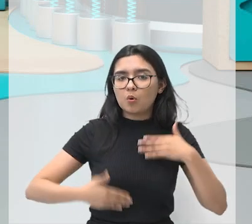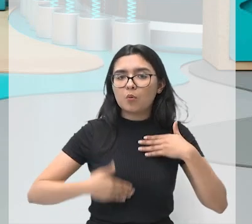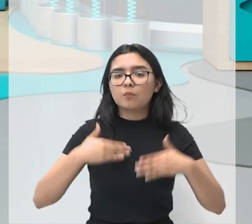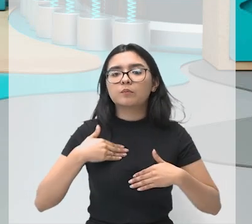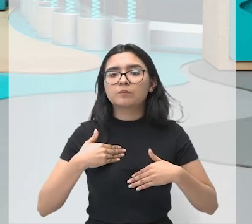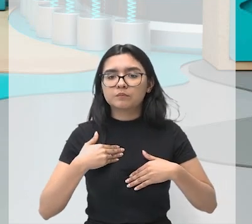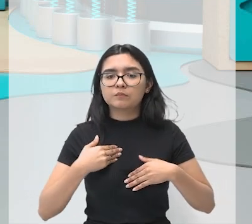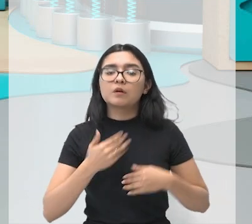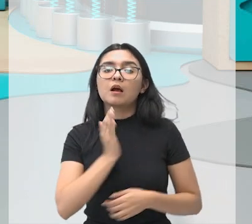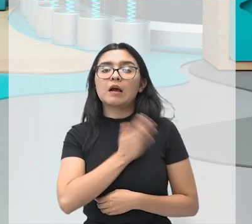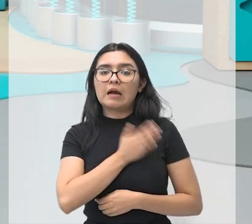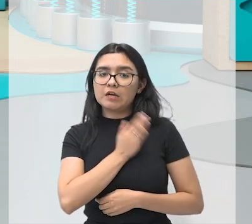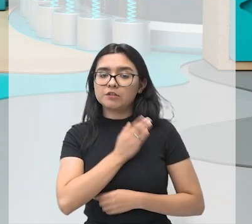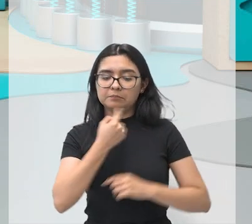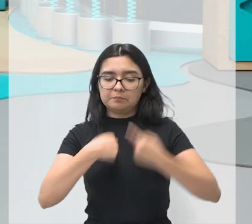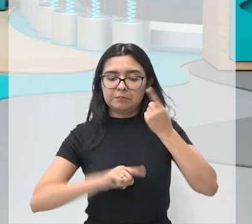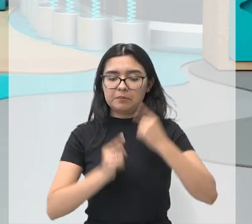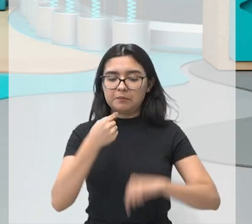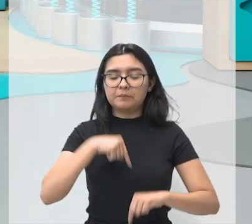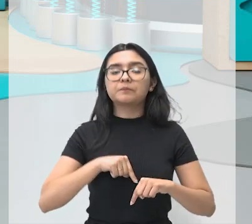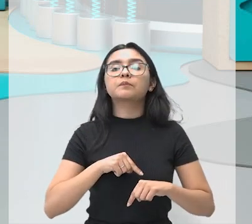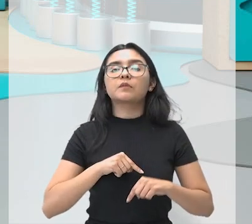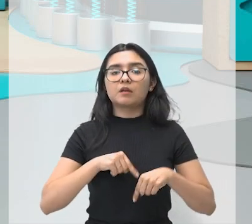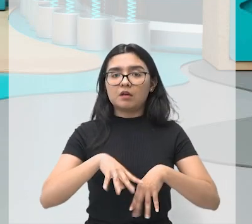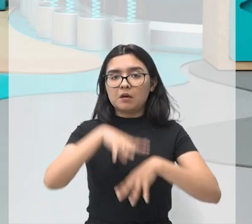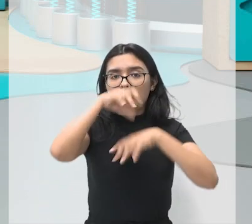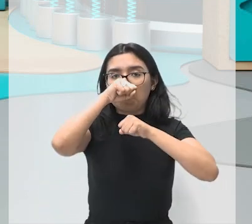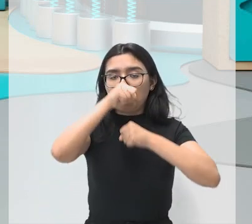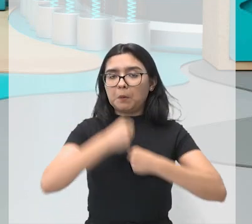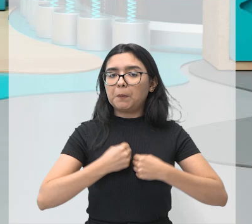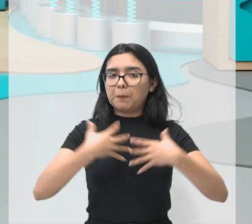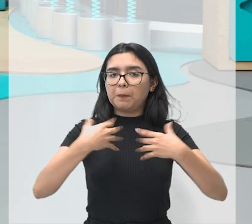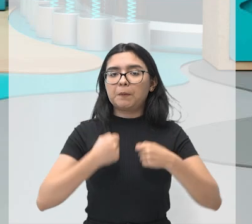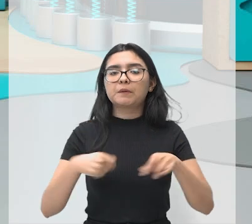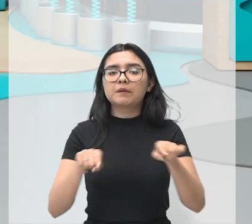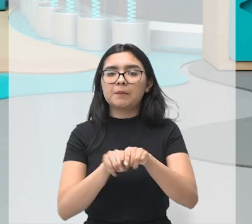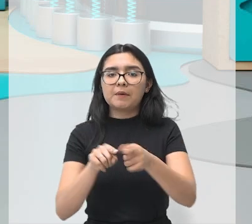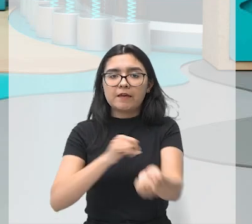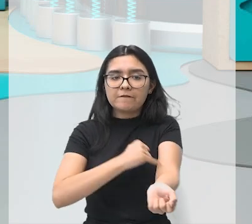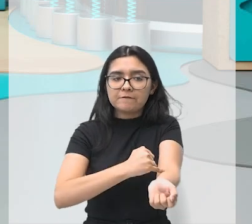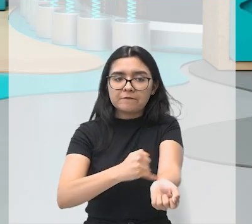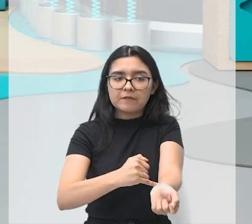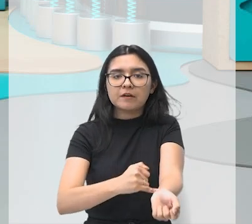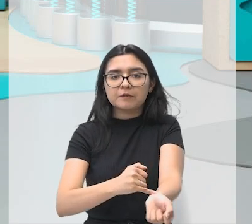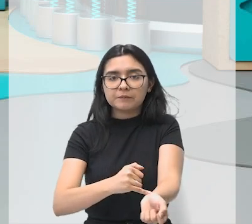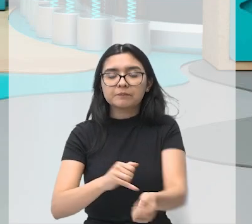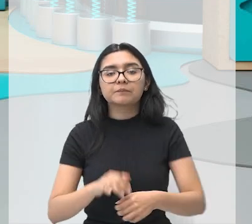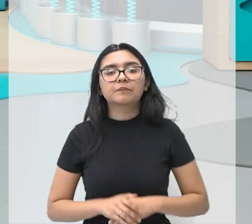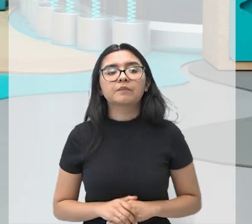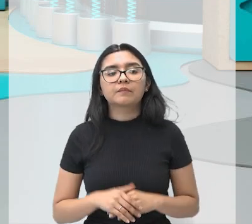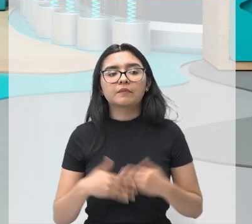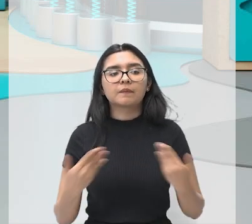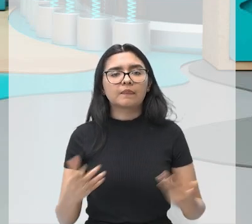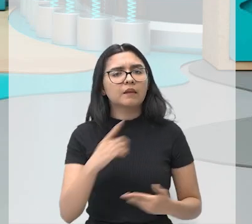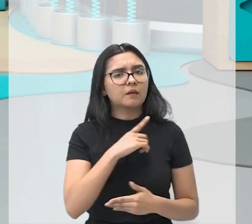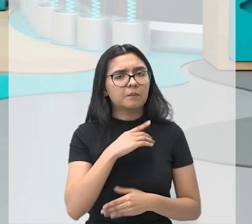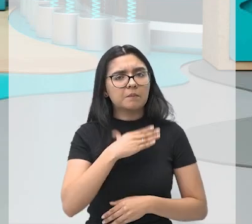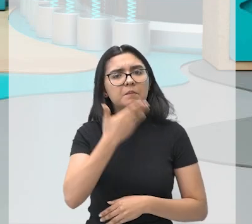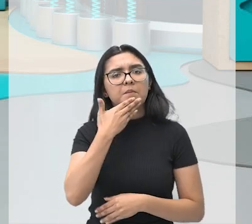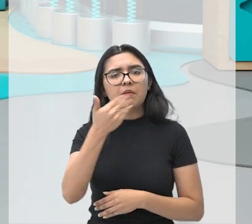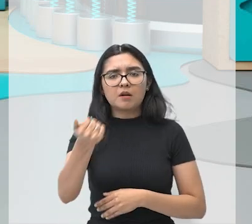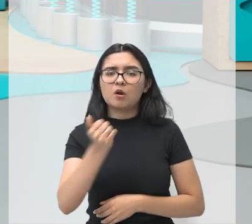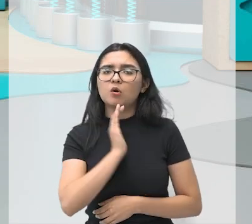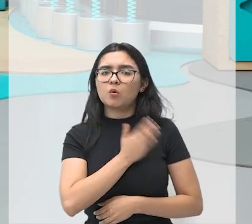dos sistemas cardíaco, do sistema respiratório e do sistema vascular, ok? A gente vai ter uma melhora aí no funcionamento